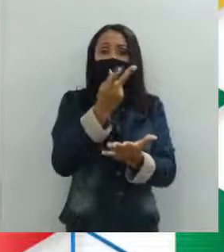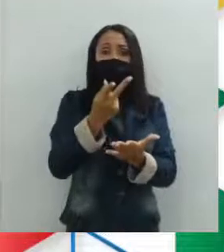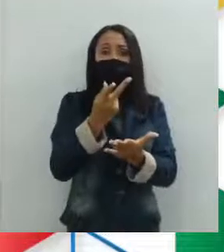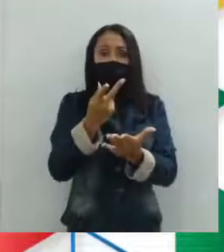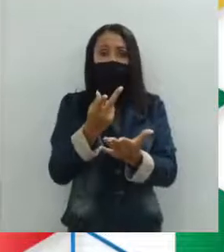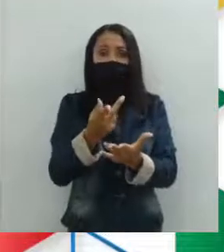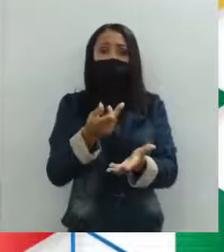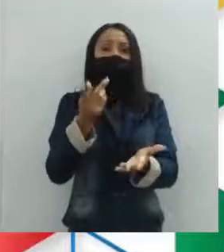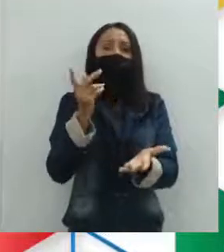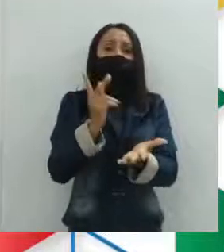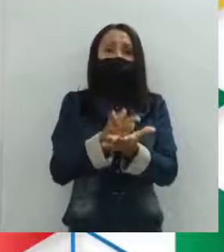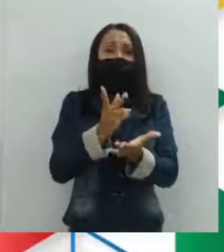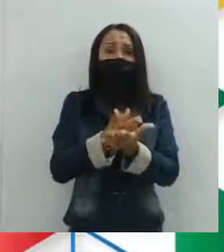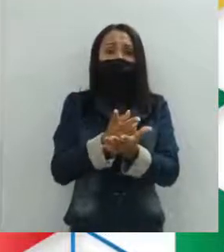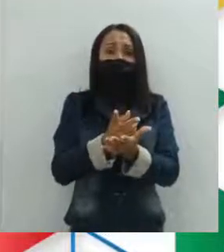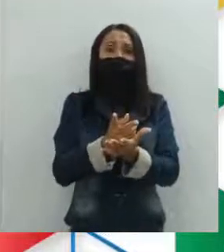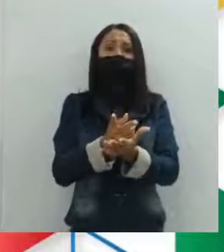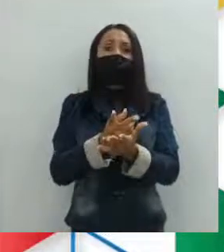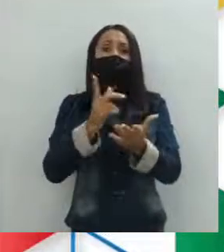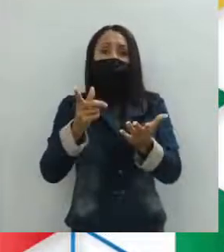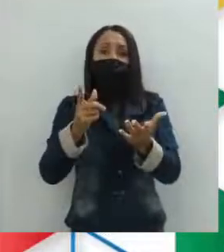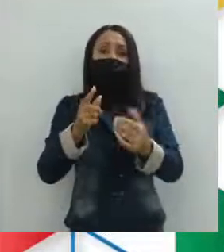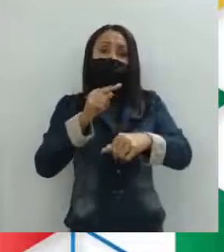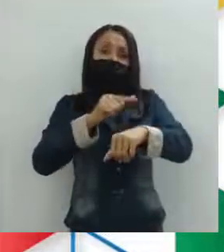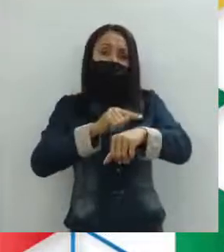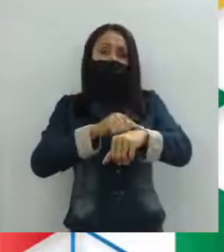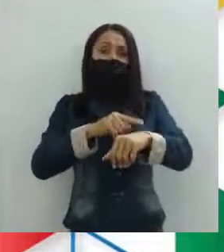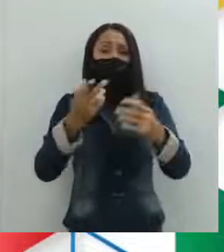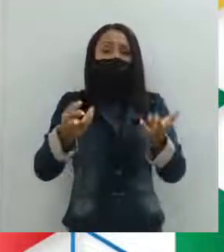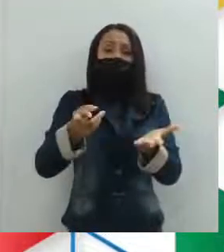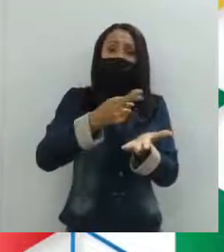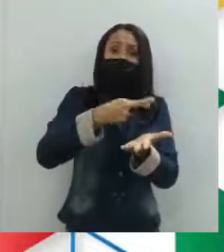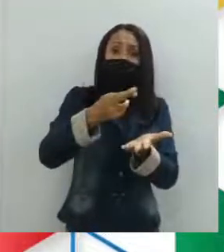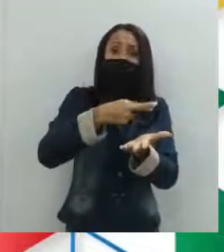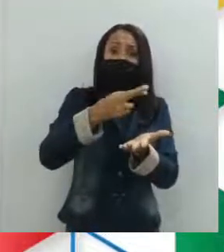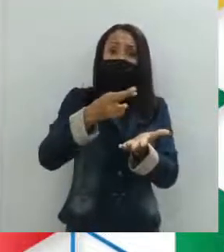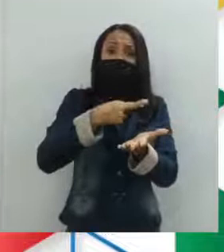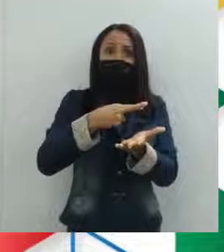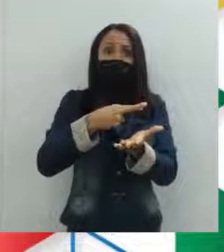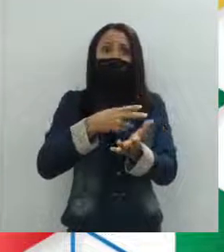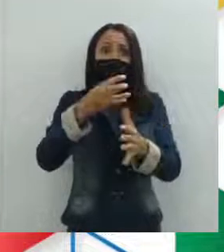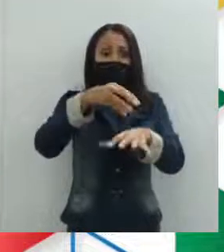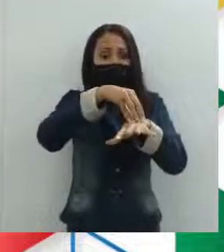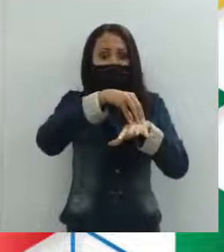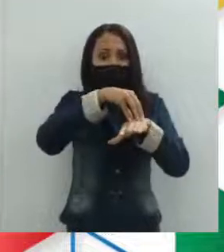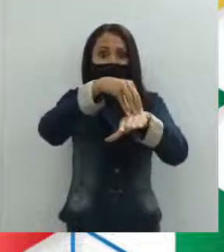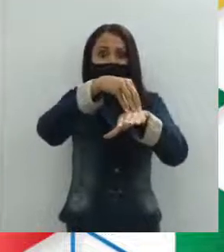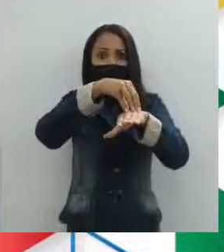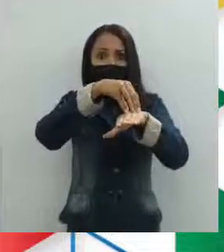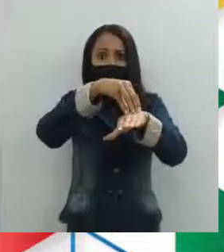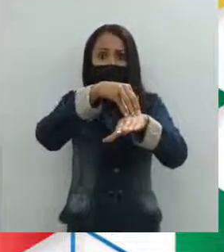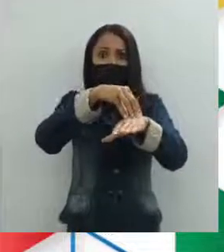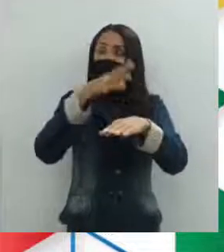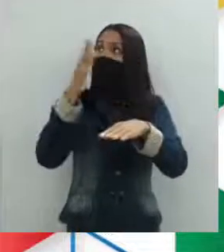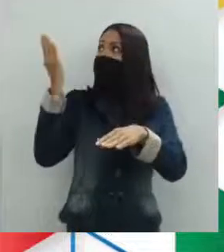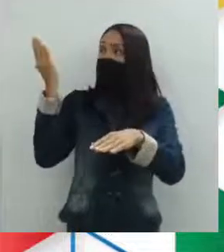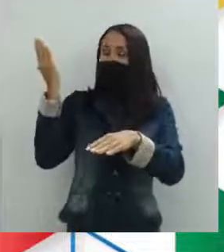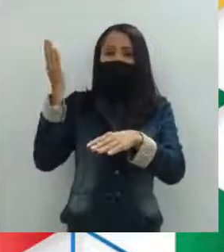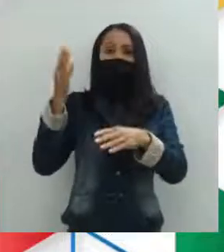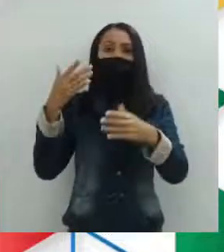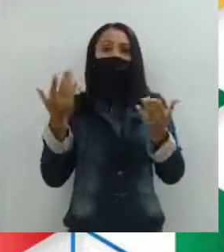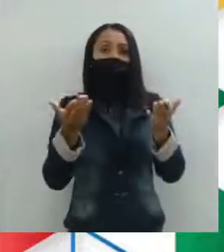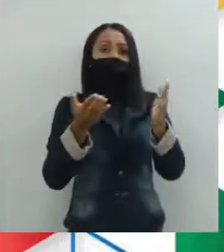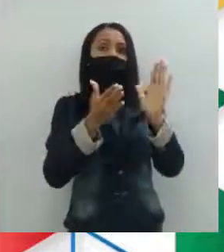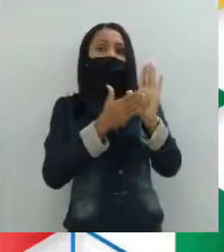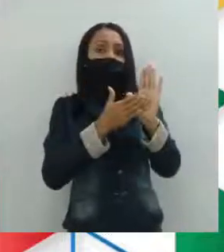mesmo evento. Aí nós temos ao lado uma revista de transportes. Claro que essa revista se propõe a quê?